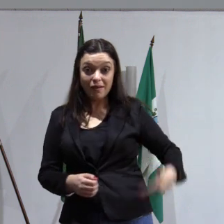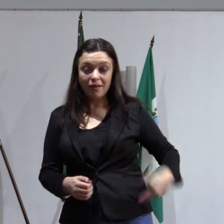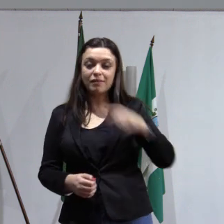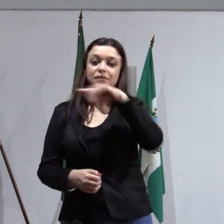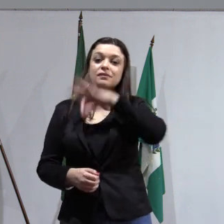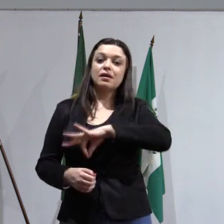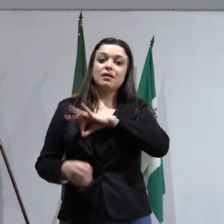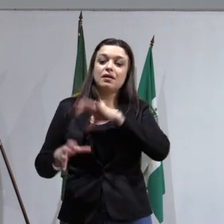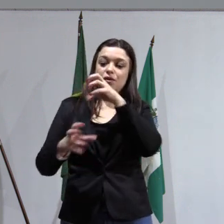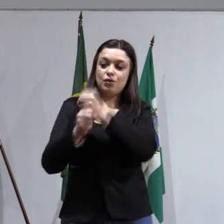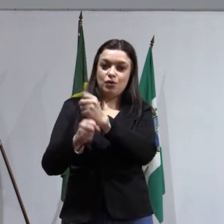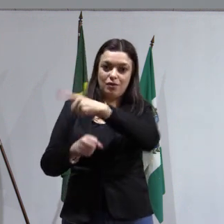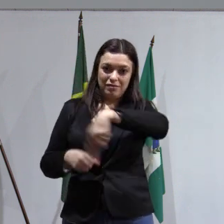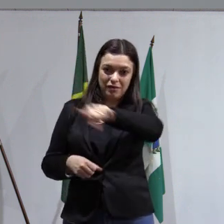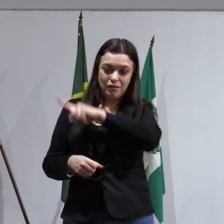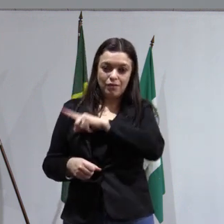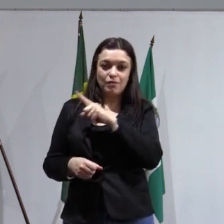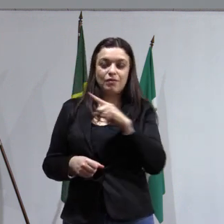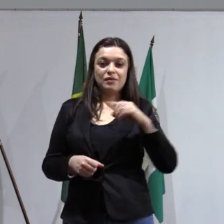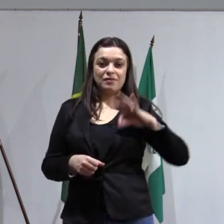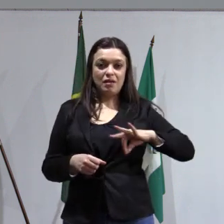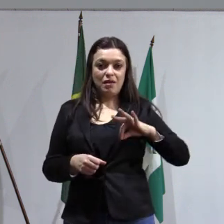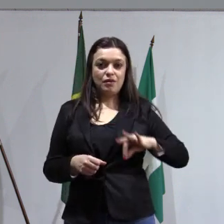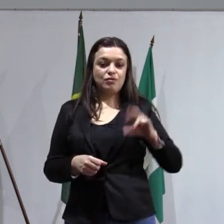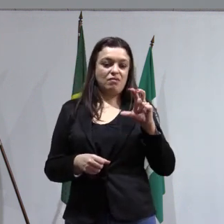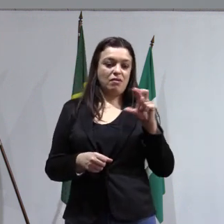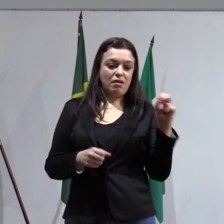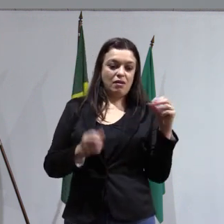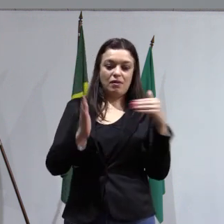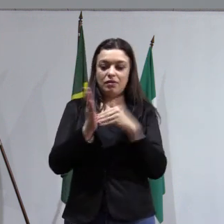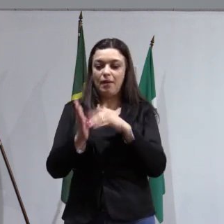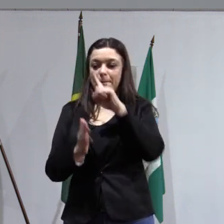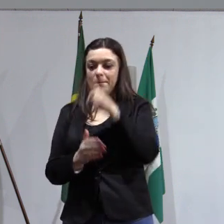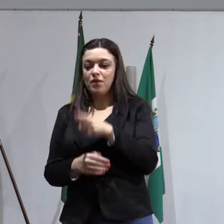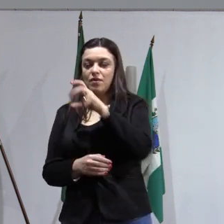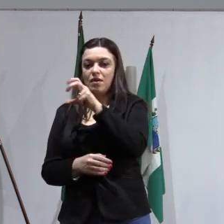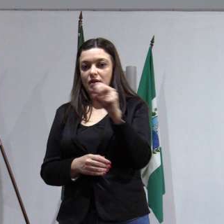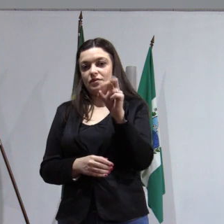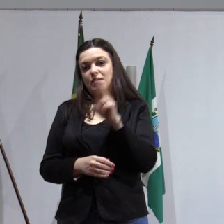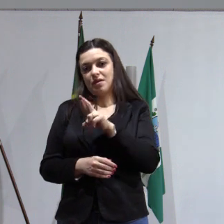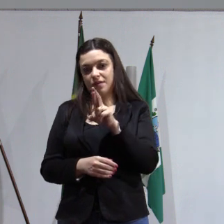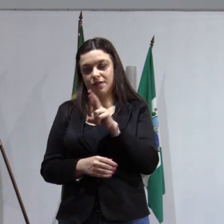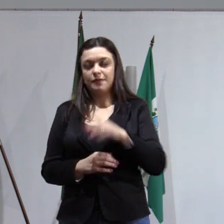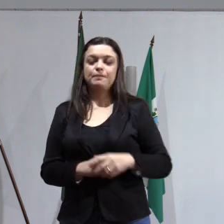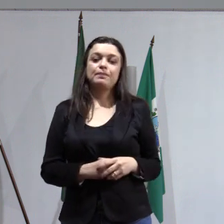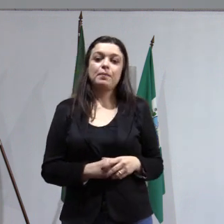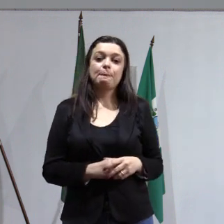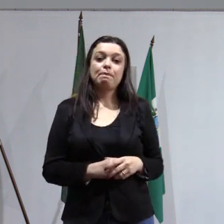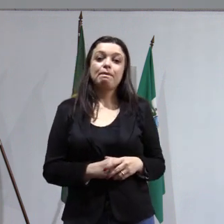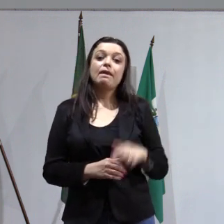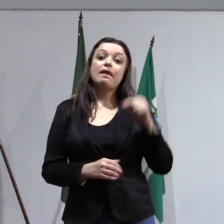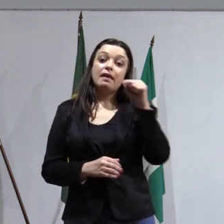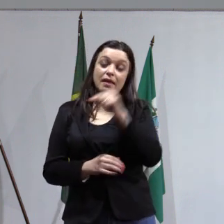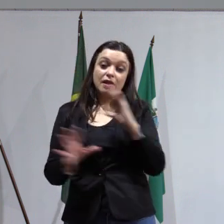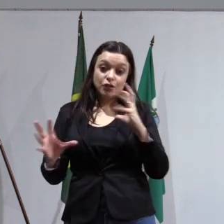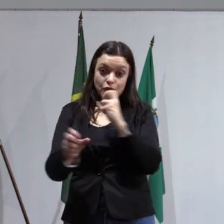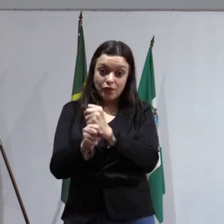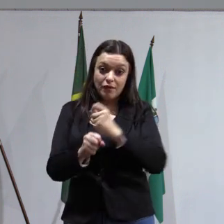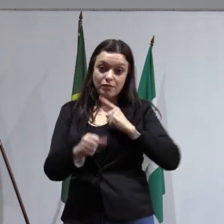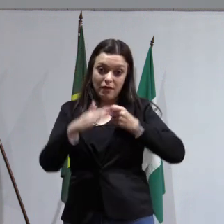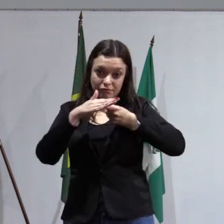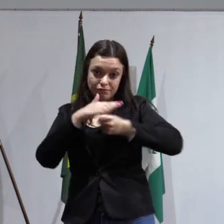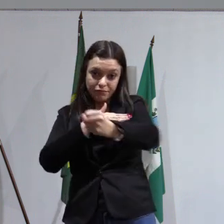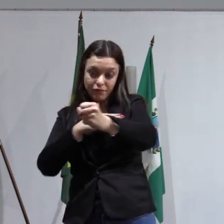meio salário e um salário e meio. Salário mínimo, no caso, né? Dentre os que utilizam o sistema de cotas nas